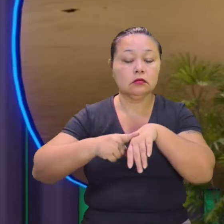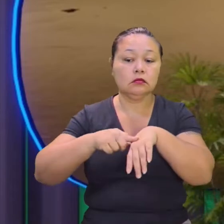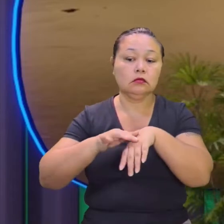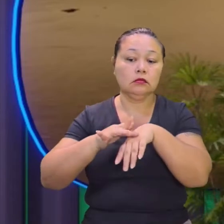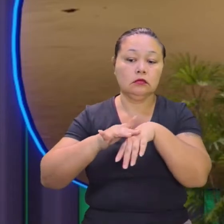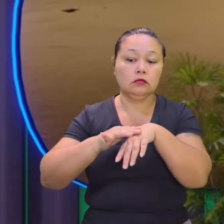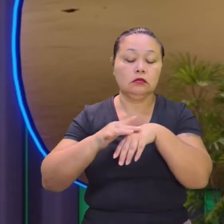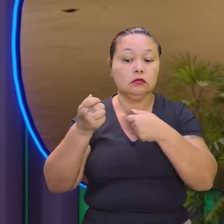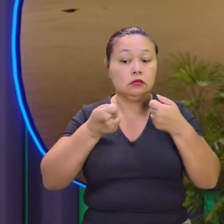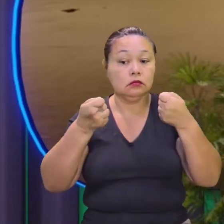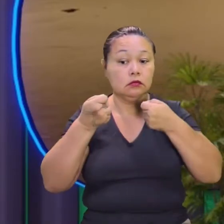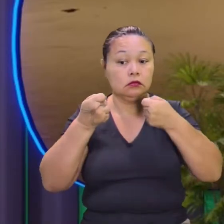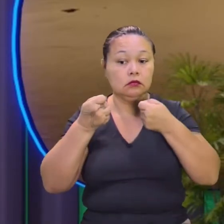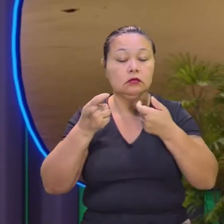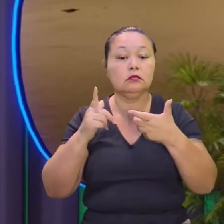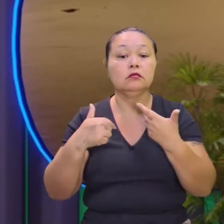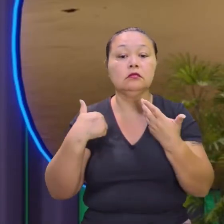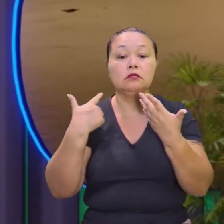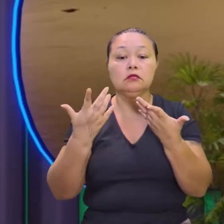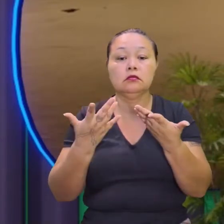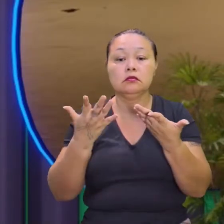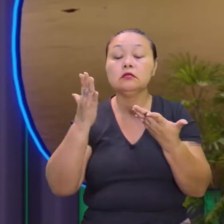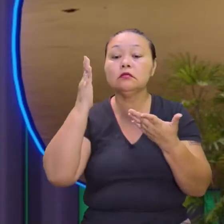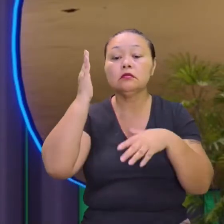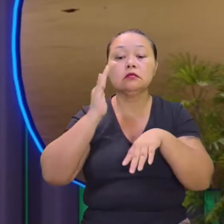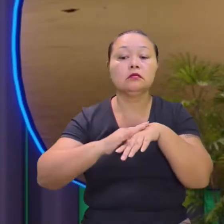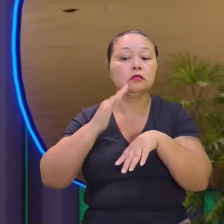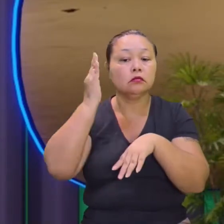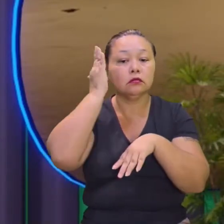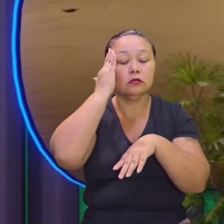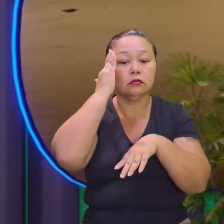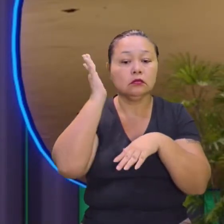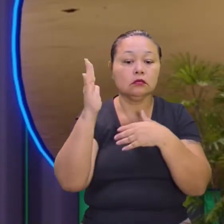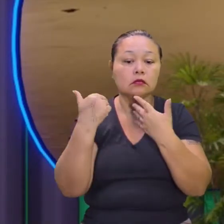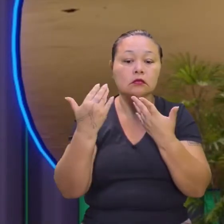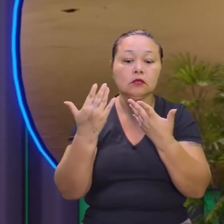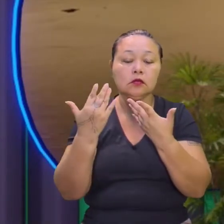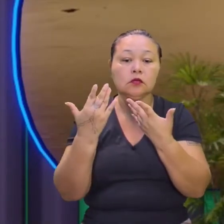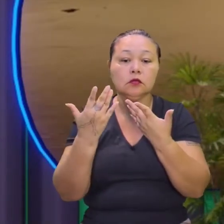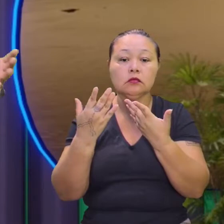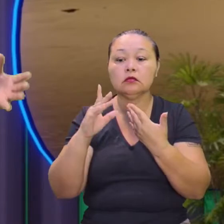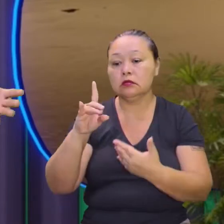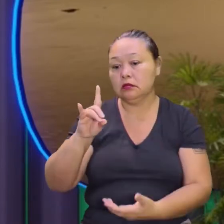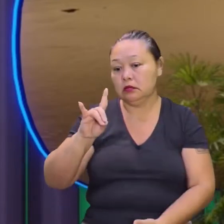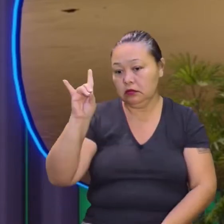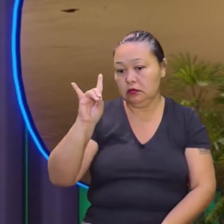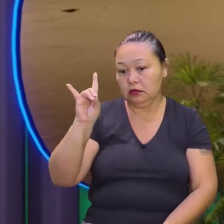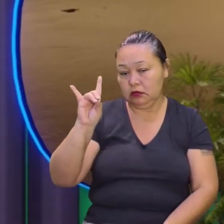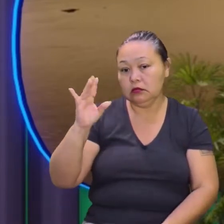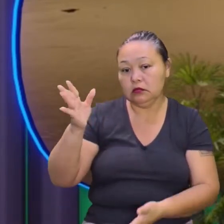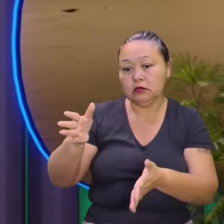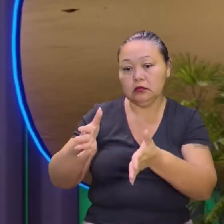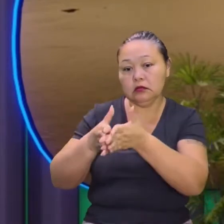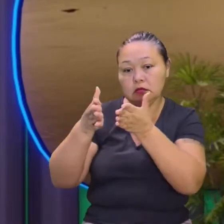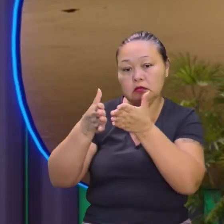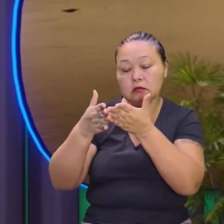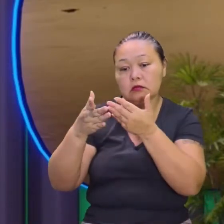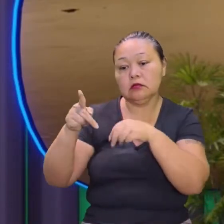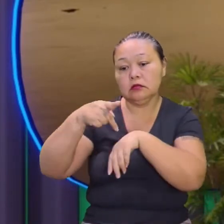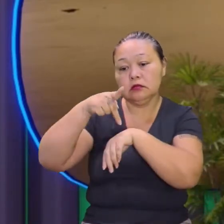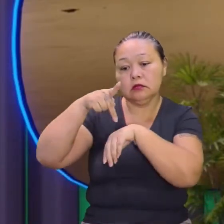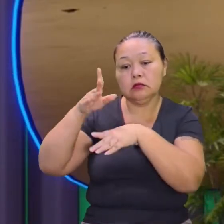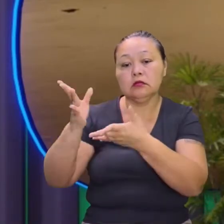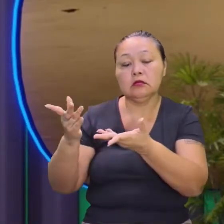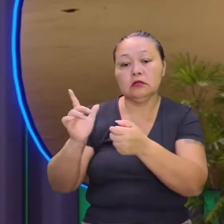né? Do controle. Isso. E outra, só para a gente ter uma ideia que a Bolívia, aqui do lado, é pobre. Exatamente. É um país